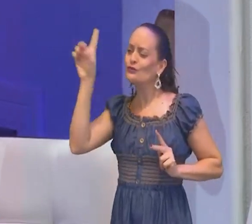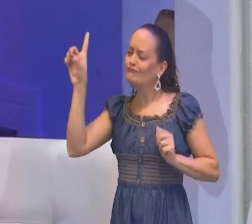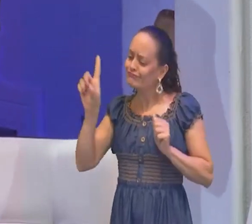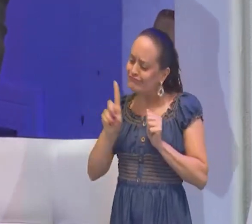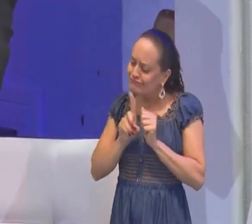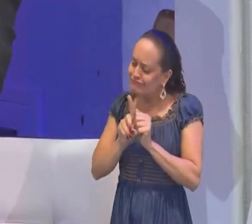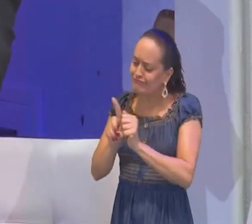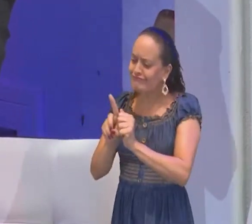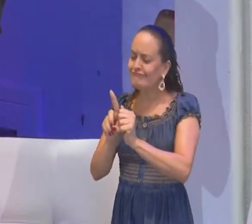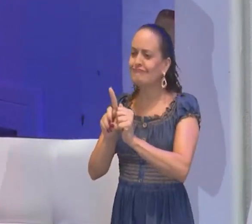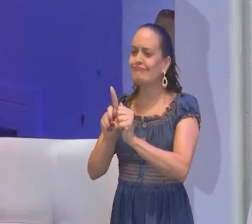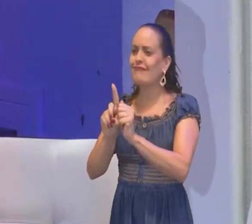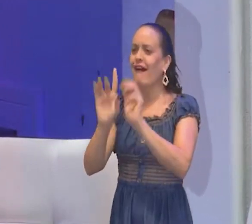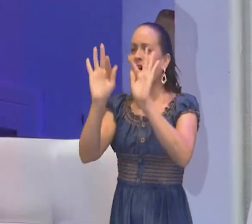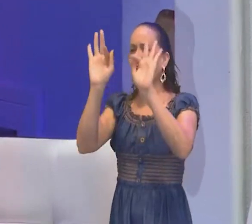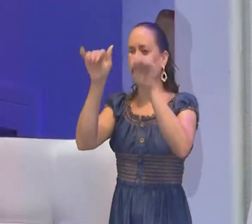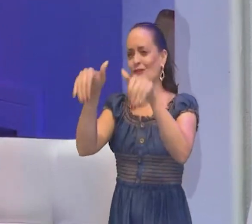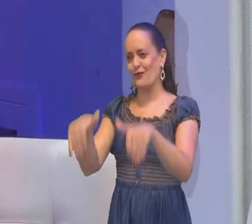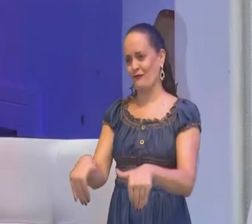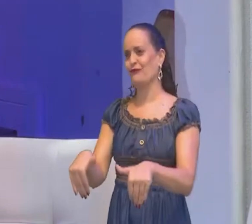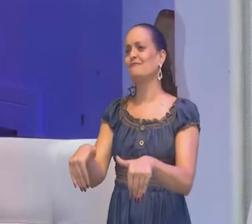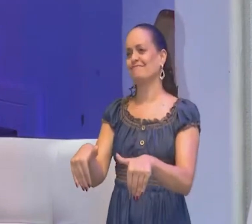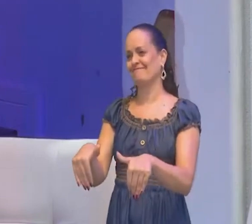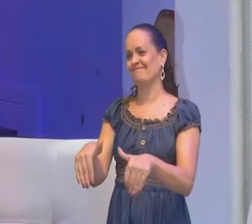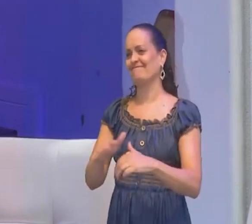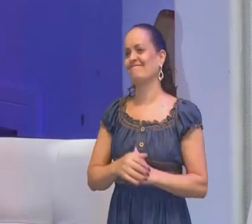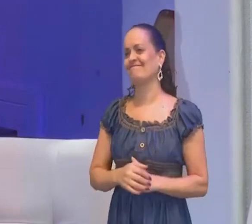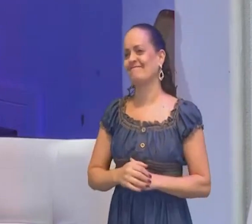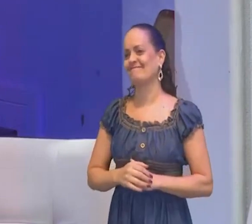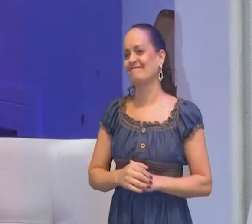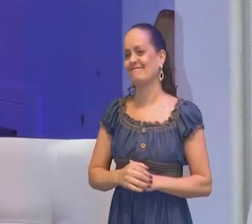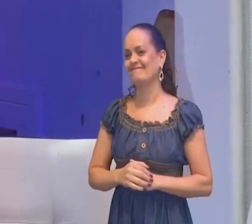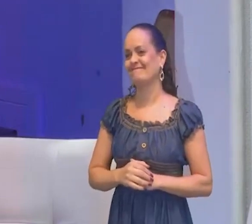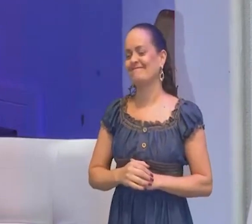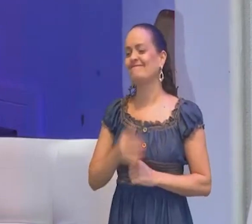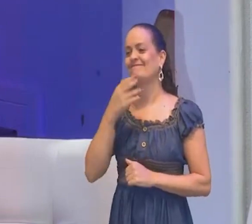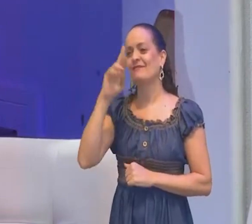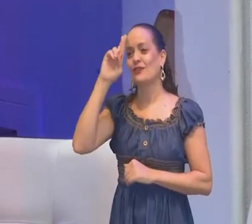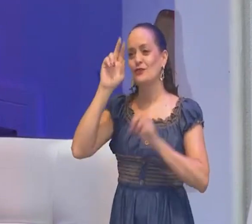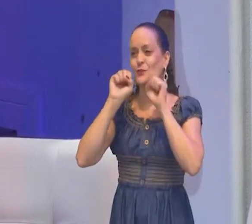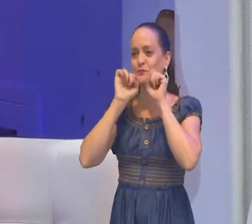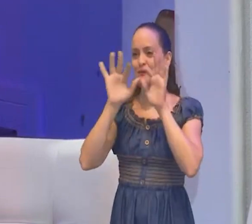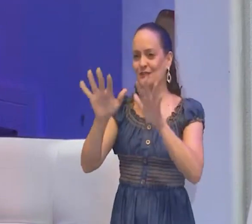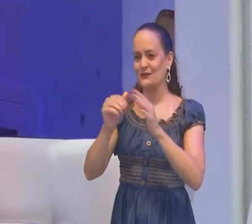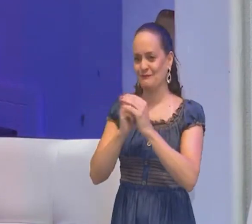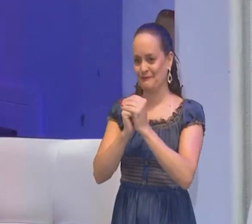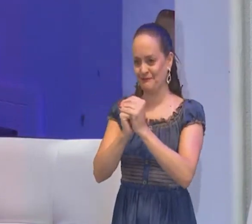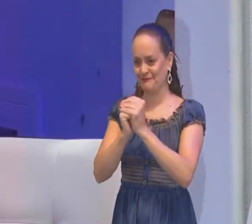até a consumação dos séculos. E que Ele nos abençoe.